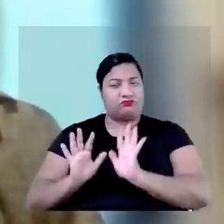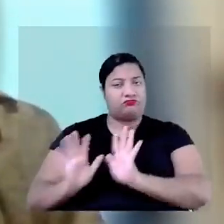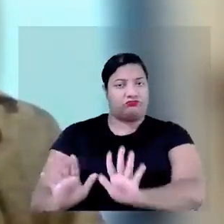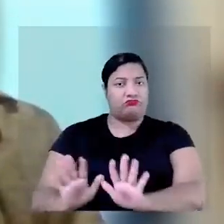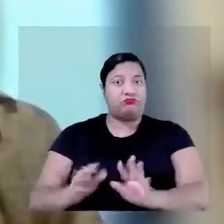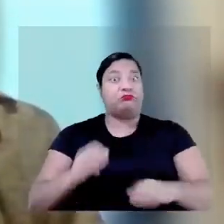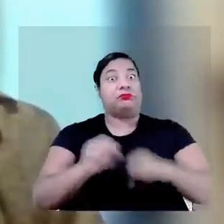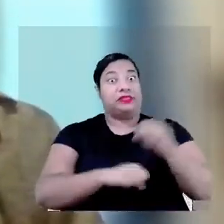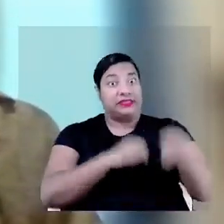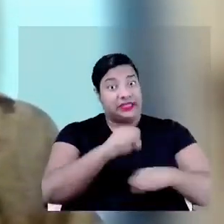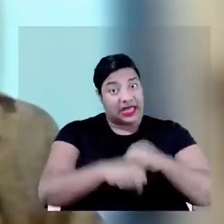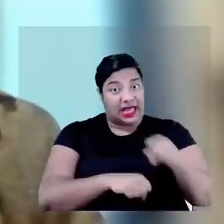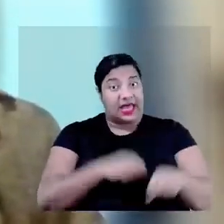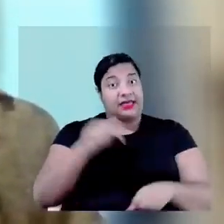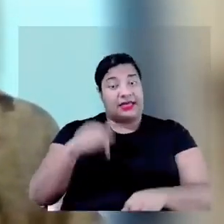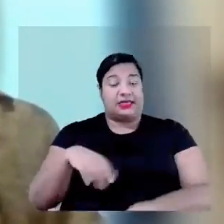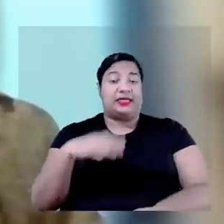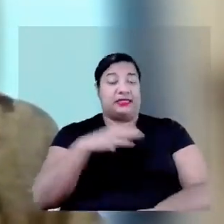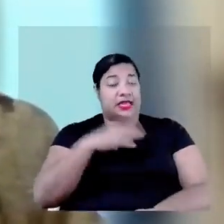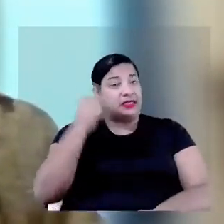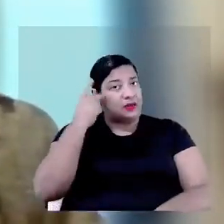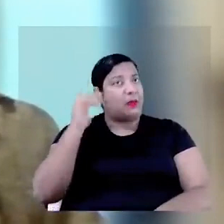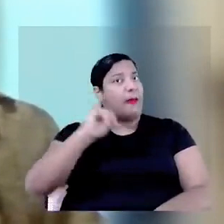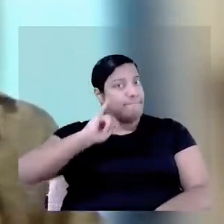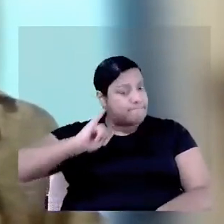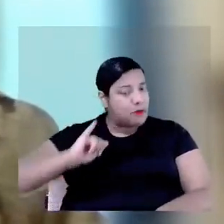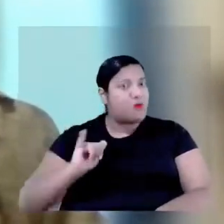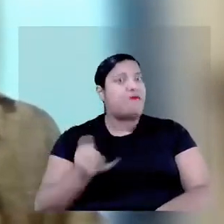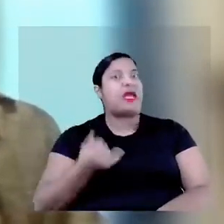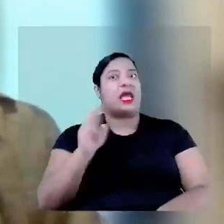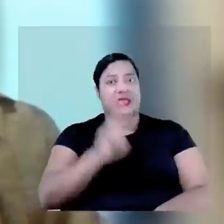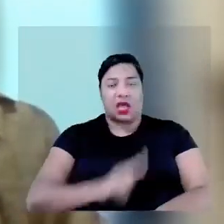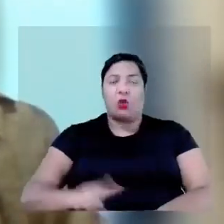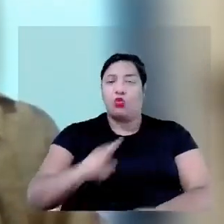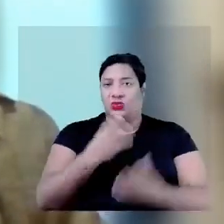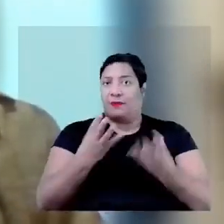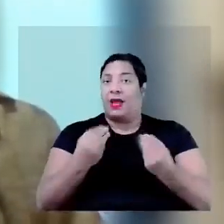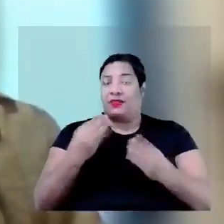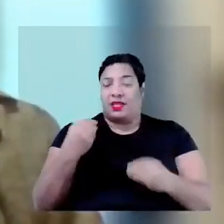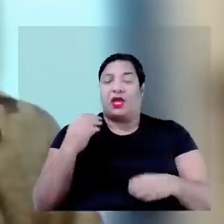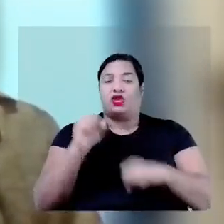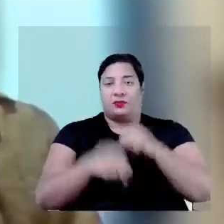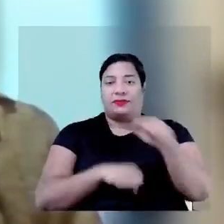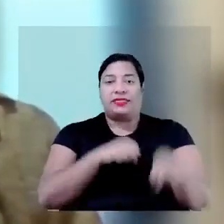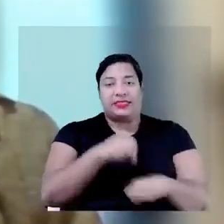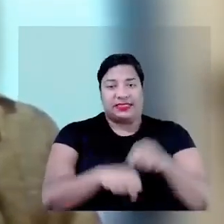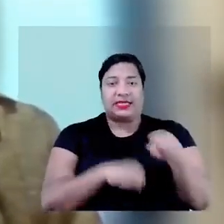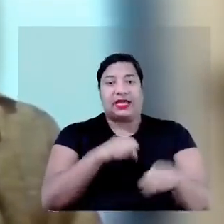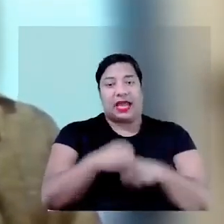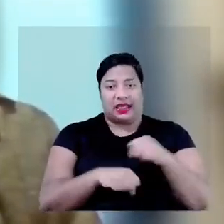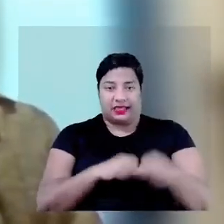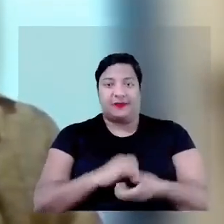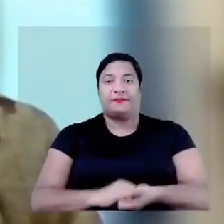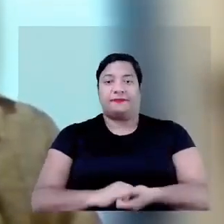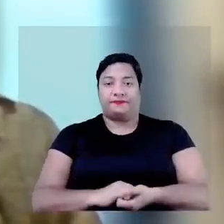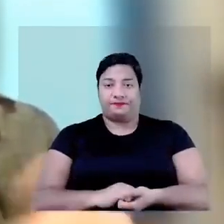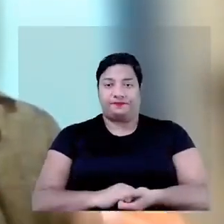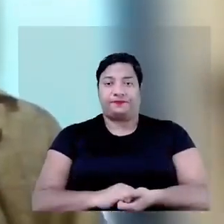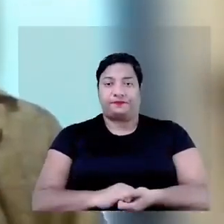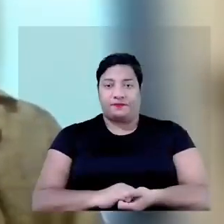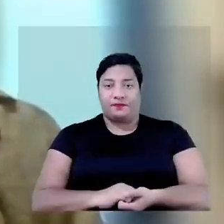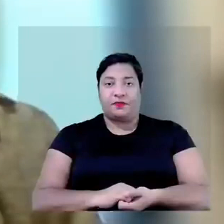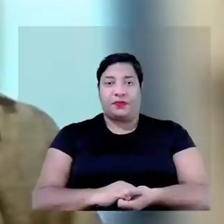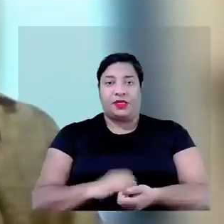está aproveitando o potencial que esse veículo traz, né? Então, o sistema